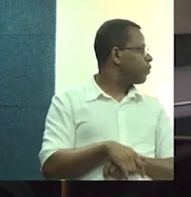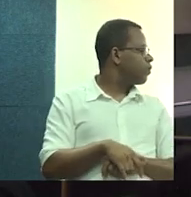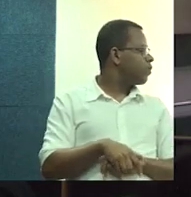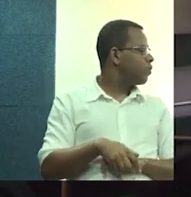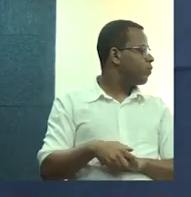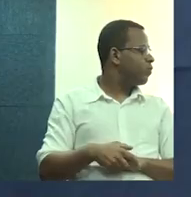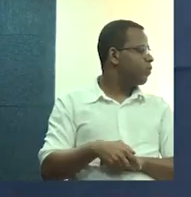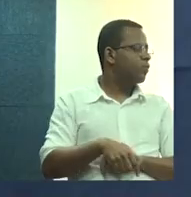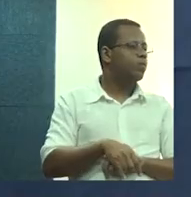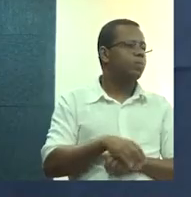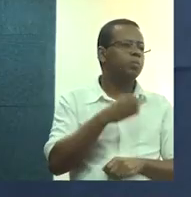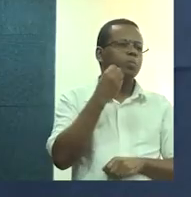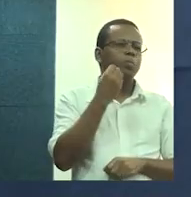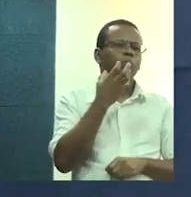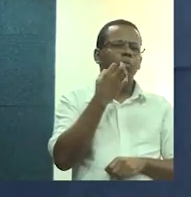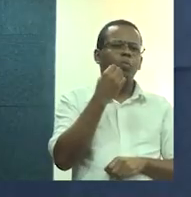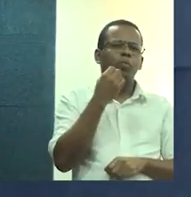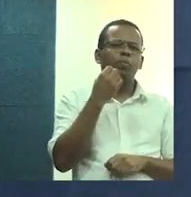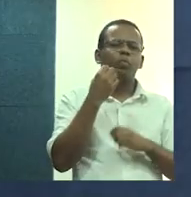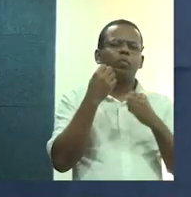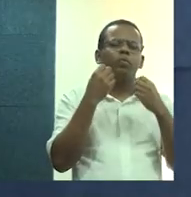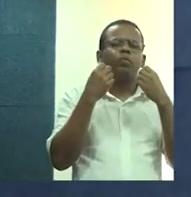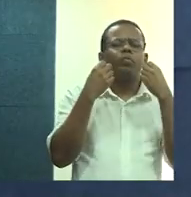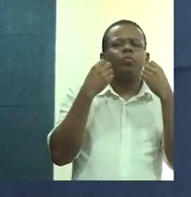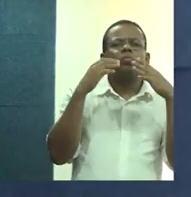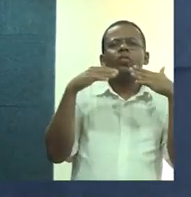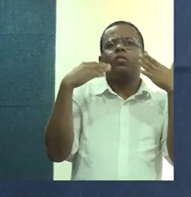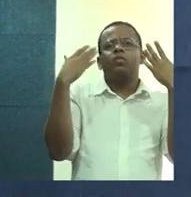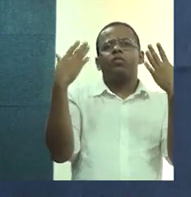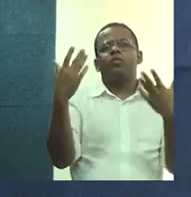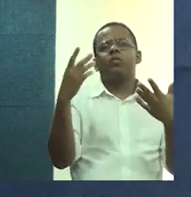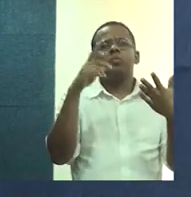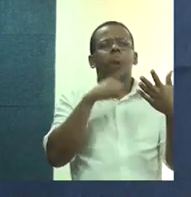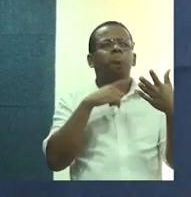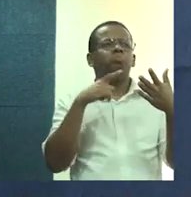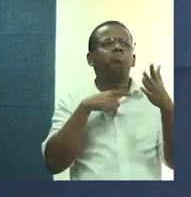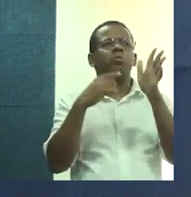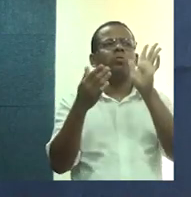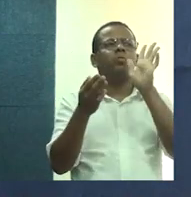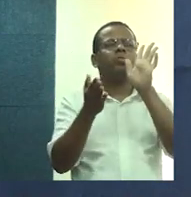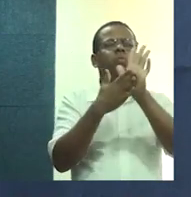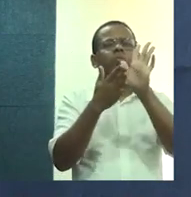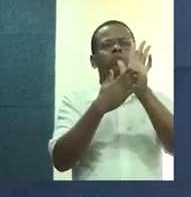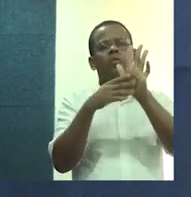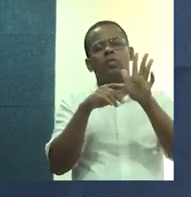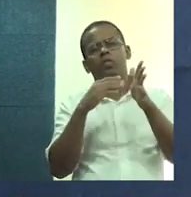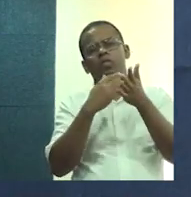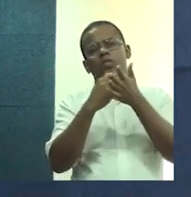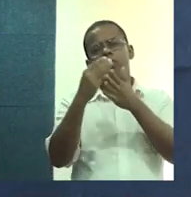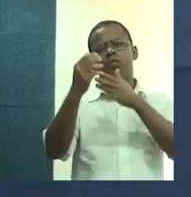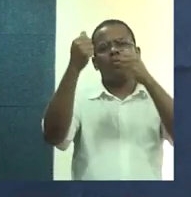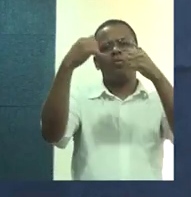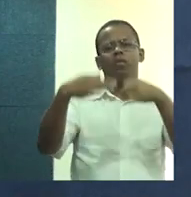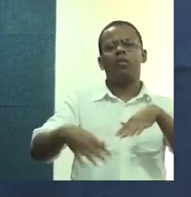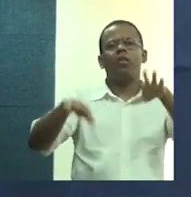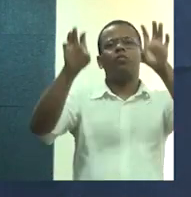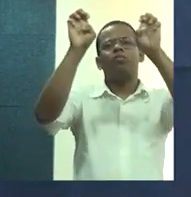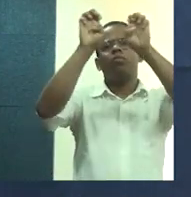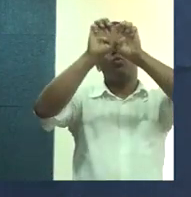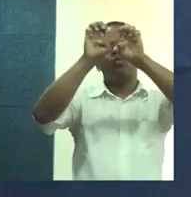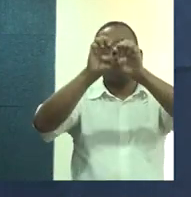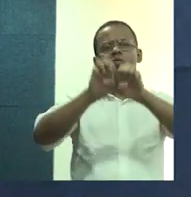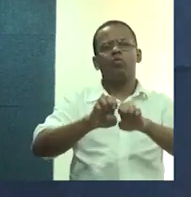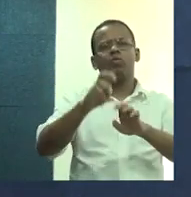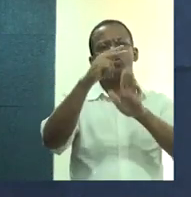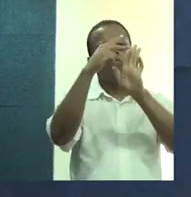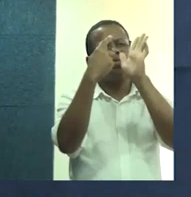bom esse é uma questão né que a gente tem colocado sempre antes de entrar no modelo propriamente do programa